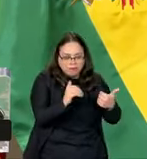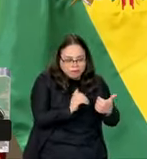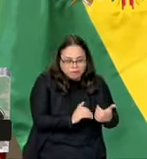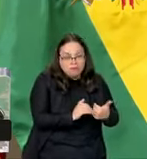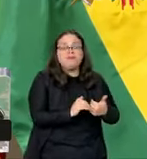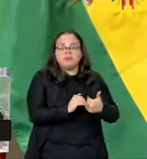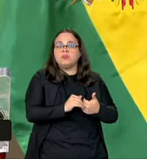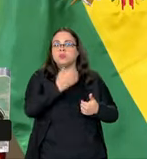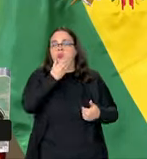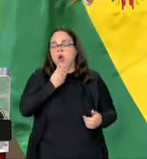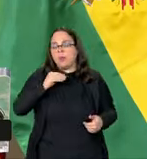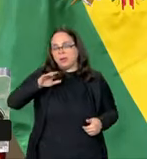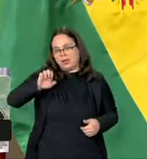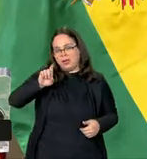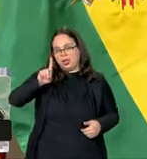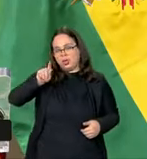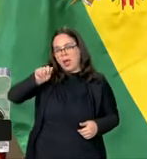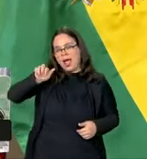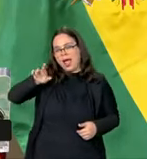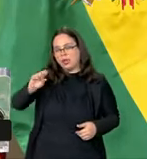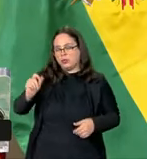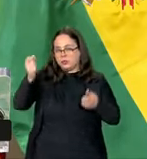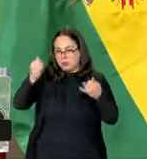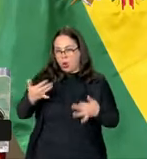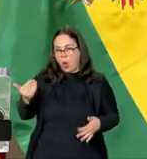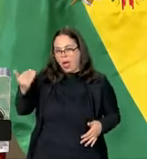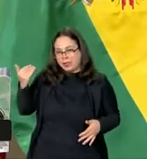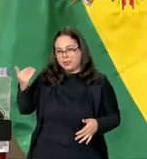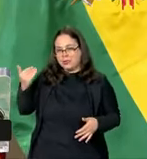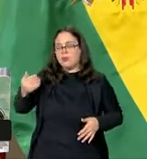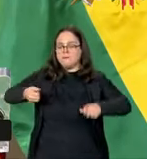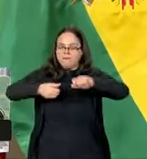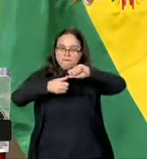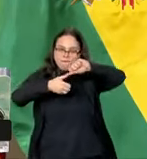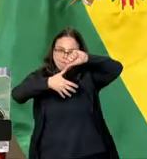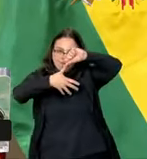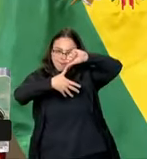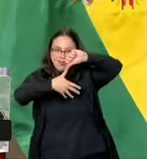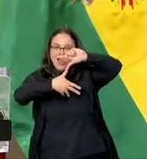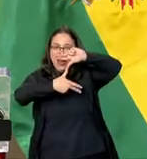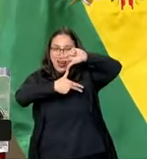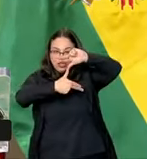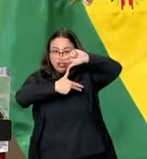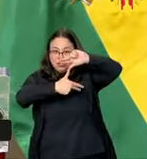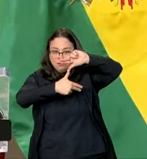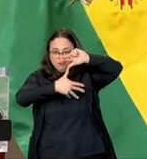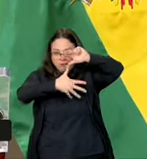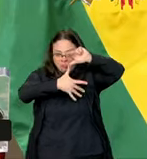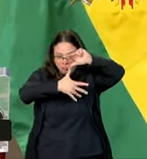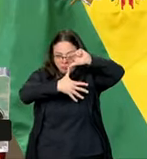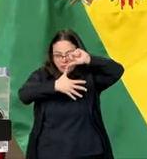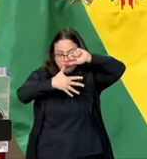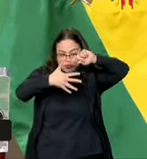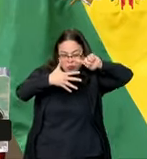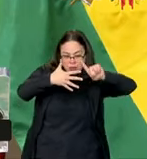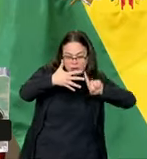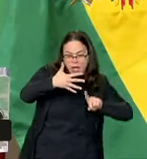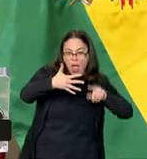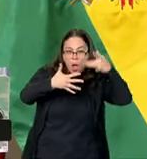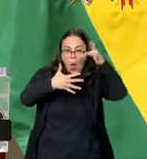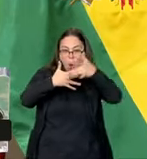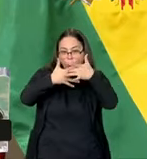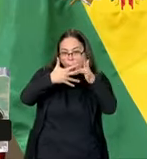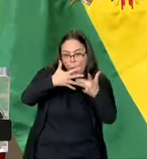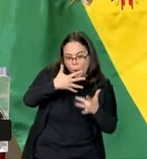descreveu Eduardo Galeano, pelas veias abertas da América Latina, correram o ouro de